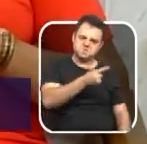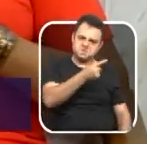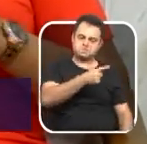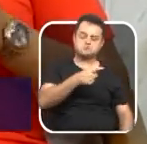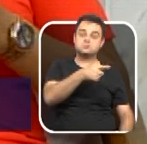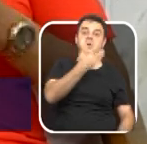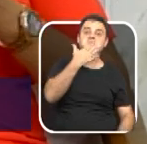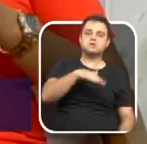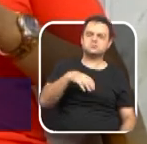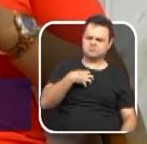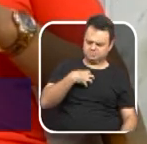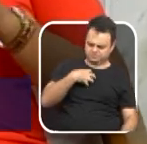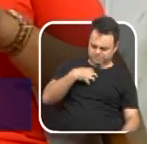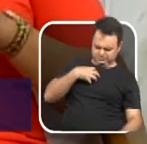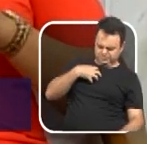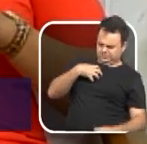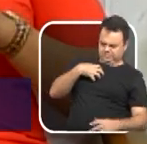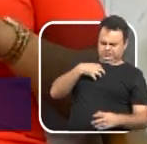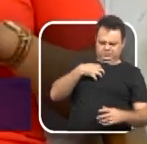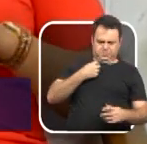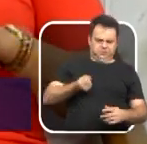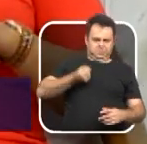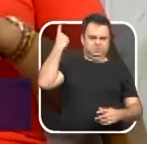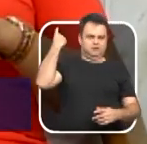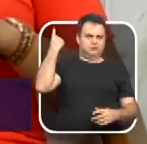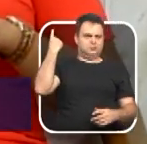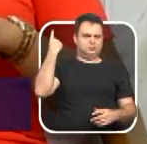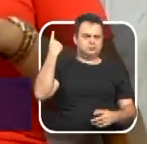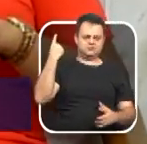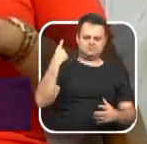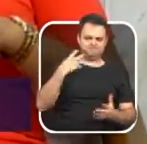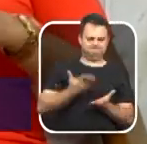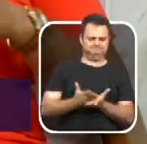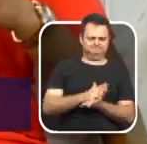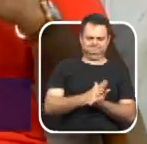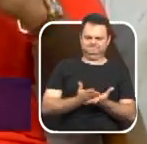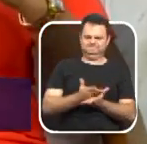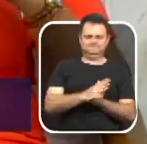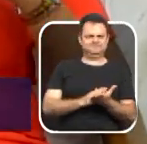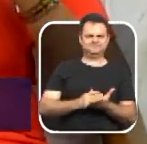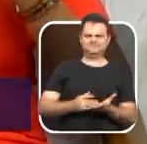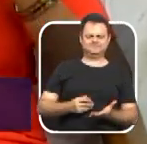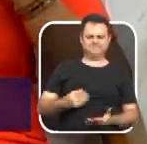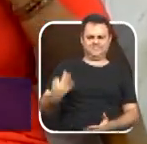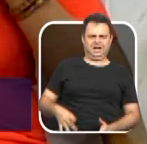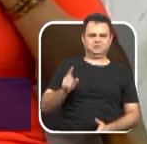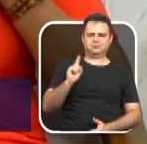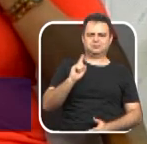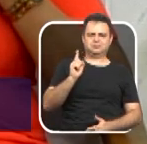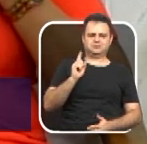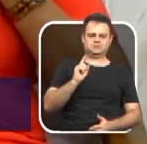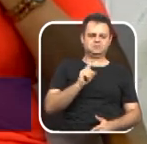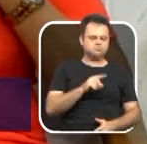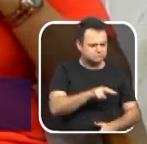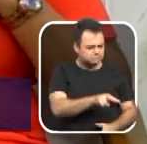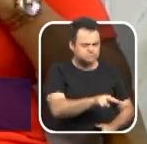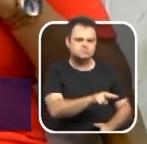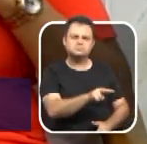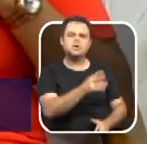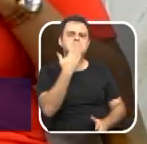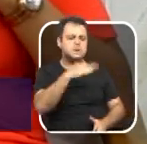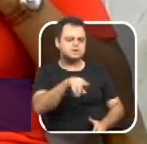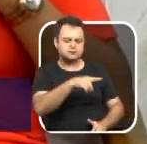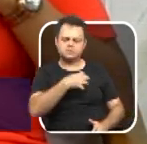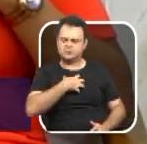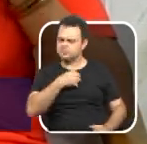atento à mudança de comportamento das crianças, né? Tem criança que ela fica muito fechada, tem criança que